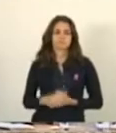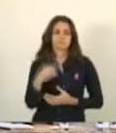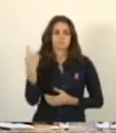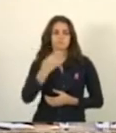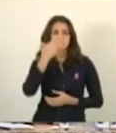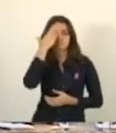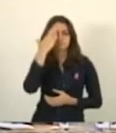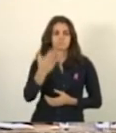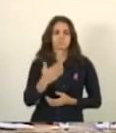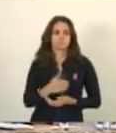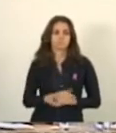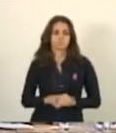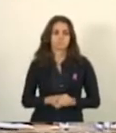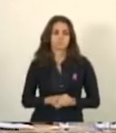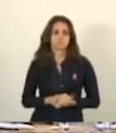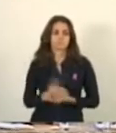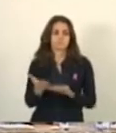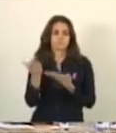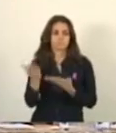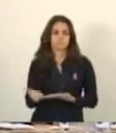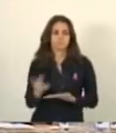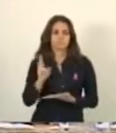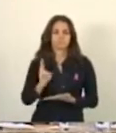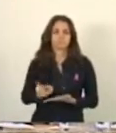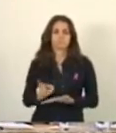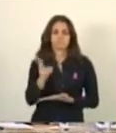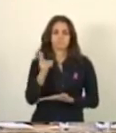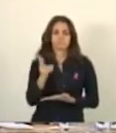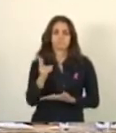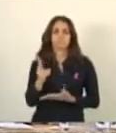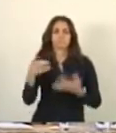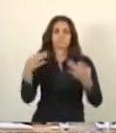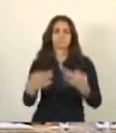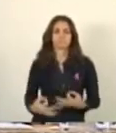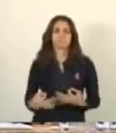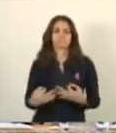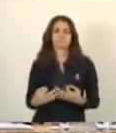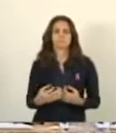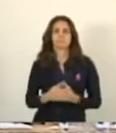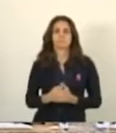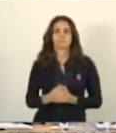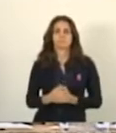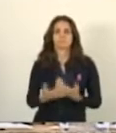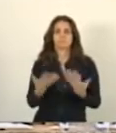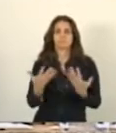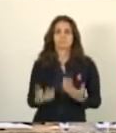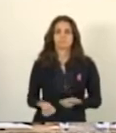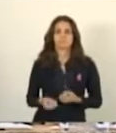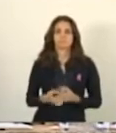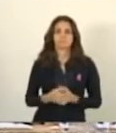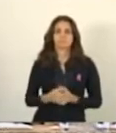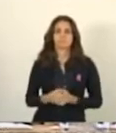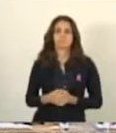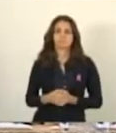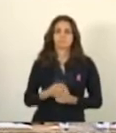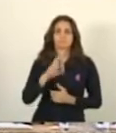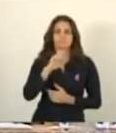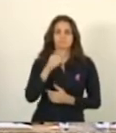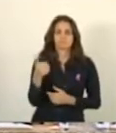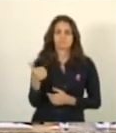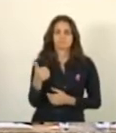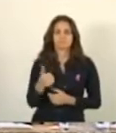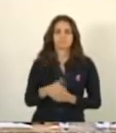agradecemos a Vossa Excelência sempre gentilmente atendendo os pleitos. Item 51.